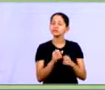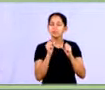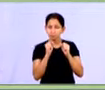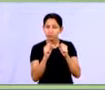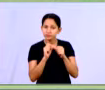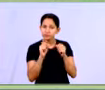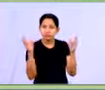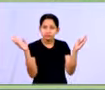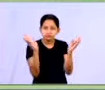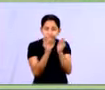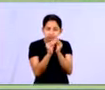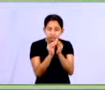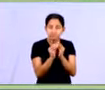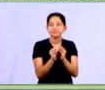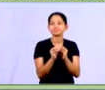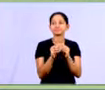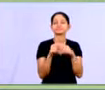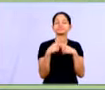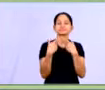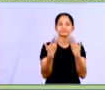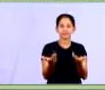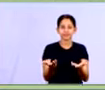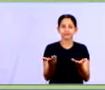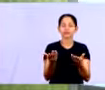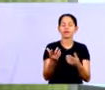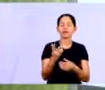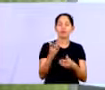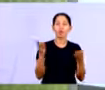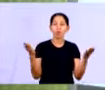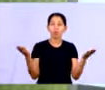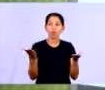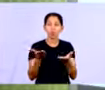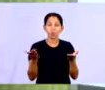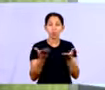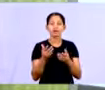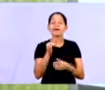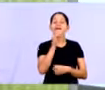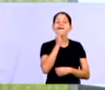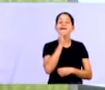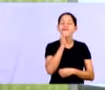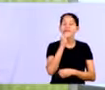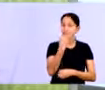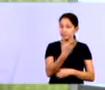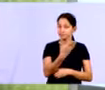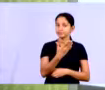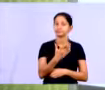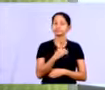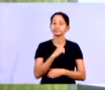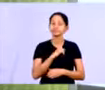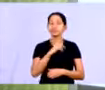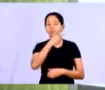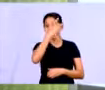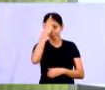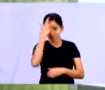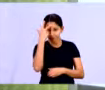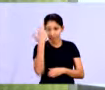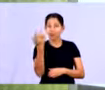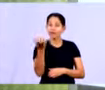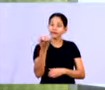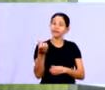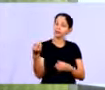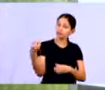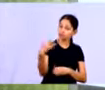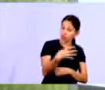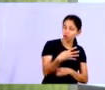professor? vamos, olha o que significa. Hoje aconteceu um caso. Determinado cliente quer abrir um novo